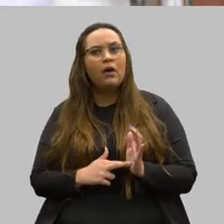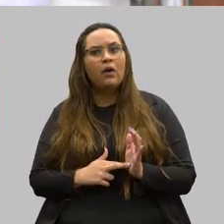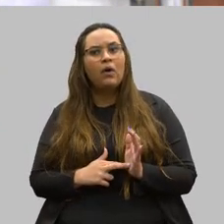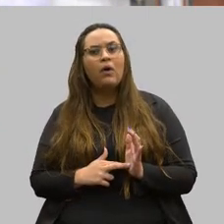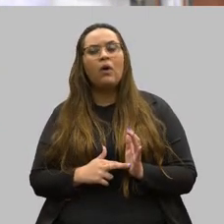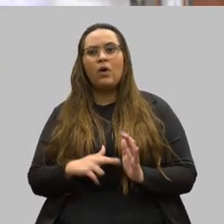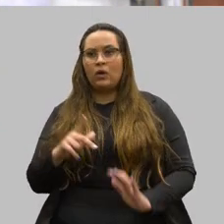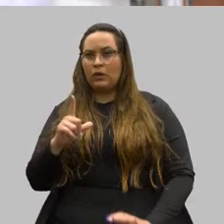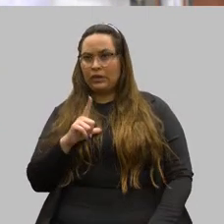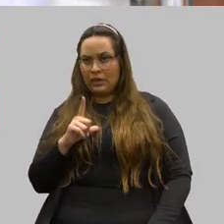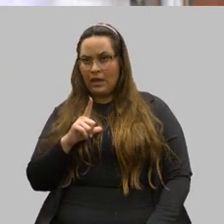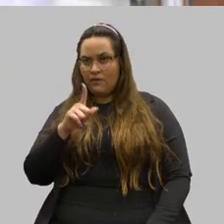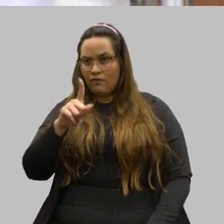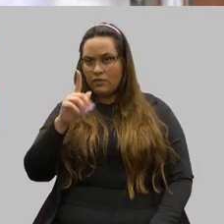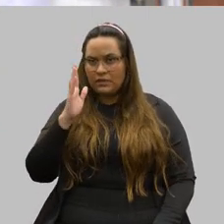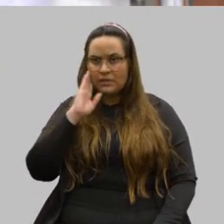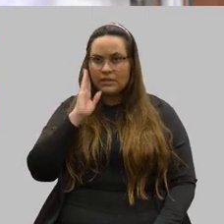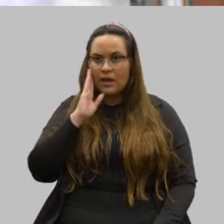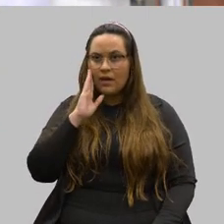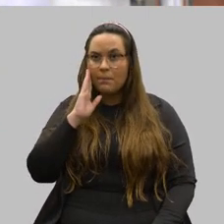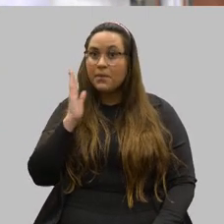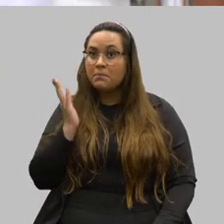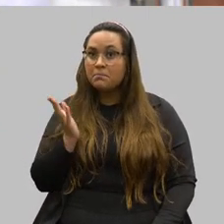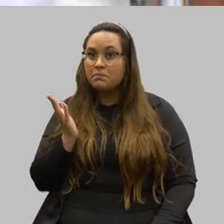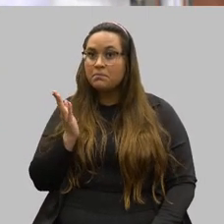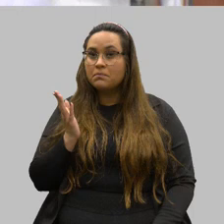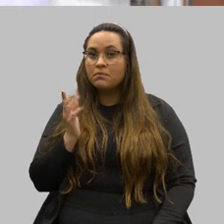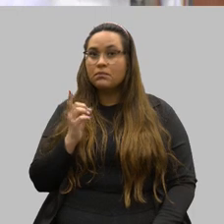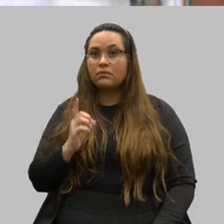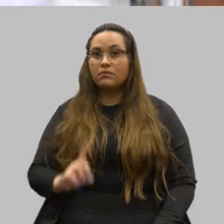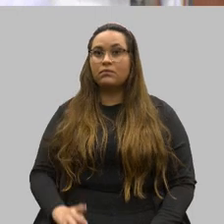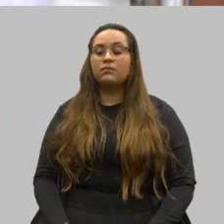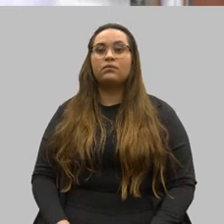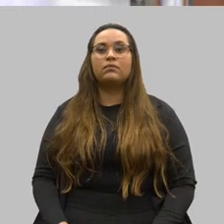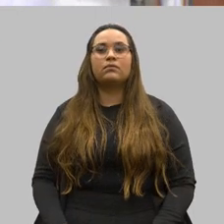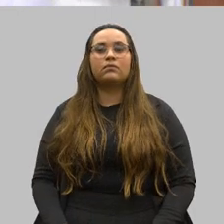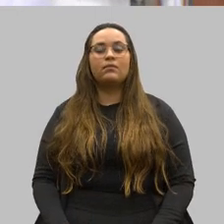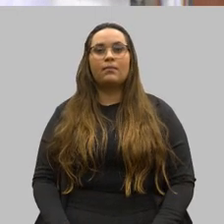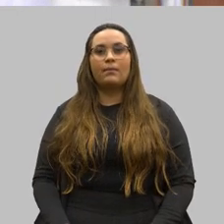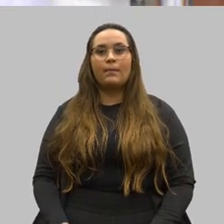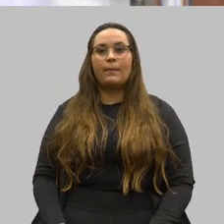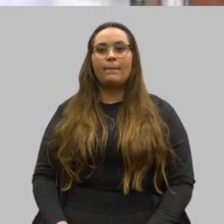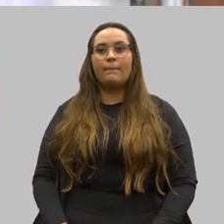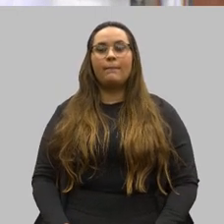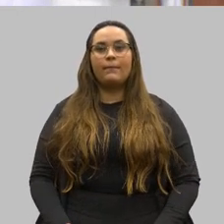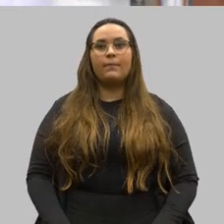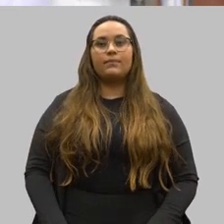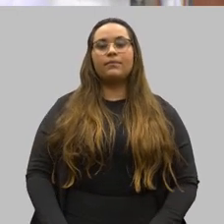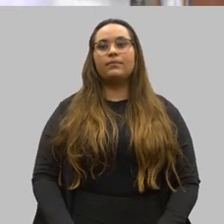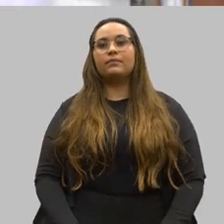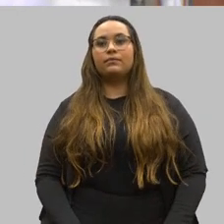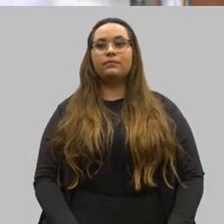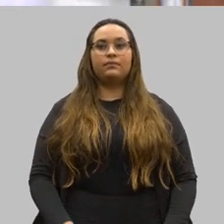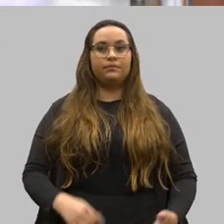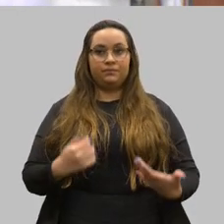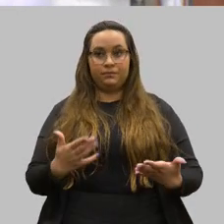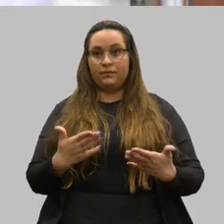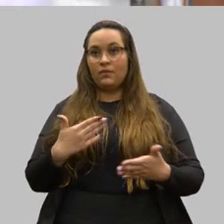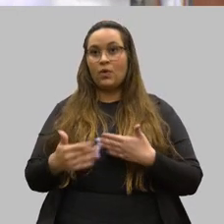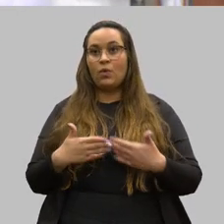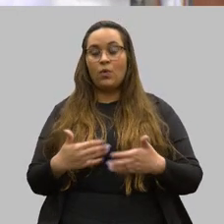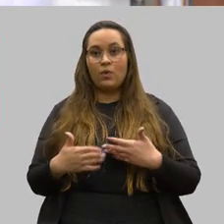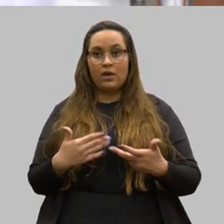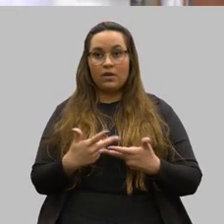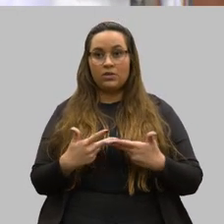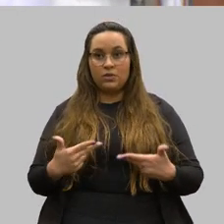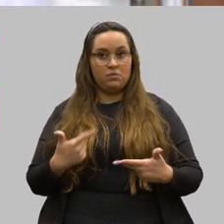e se houve O senhor sabe quando que ele foi emitido Deputado com relação a qualquer outro tipo de intervenção não houve nenhum nenhum